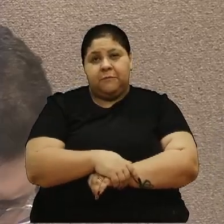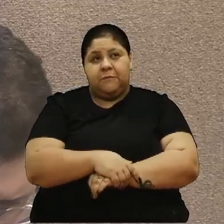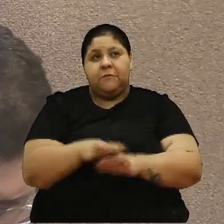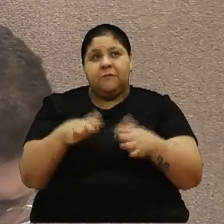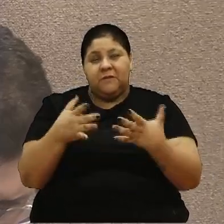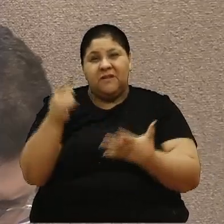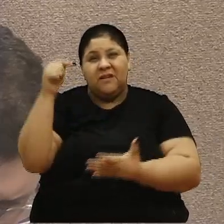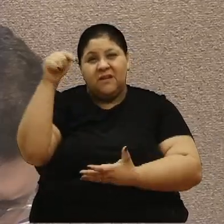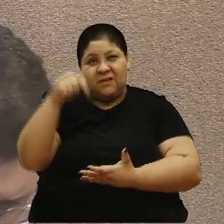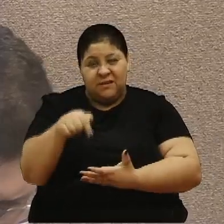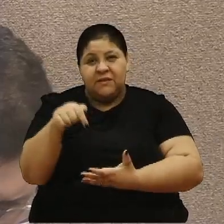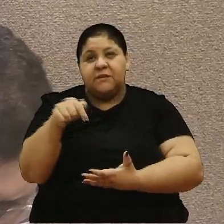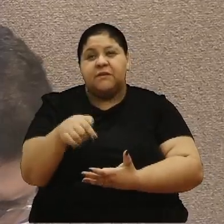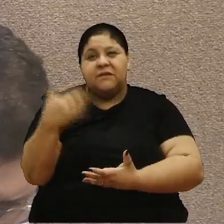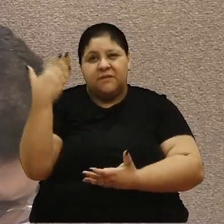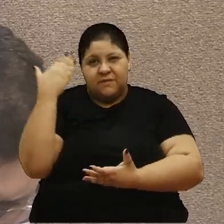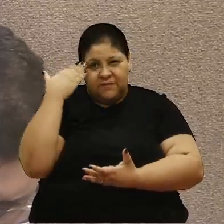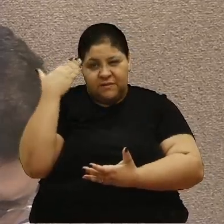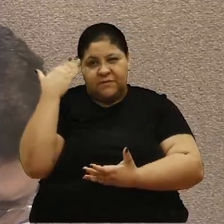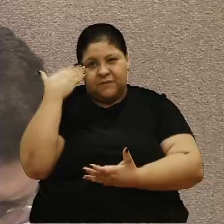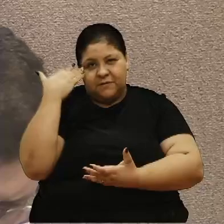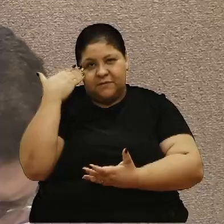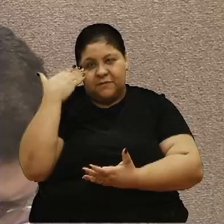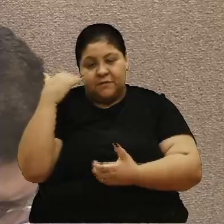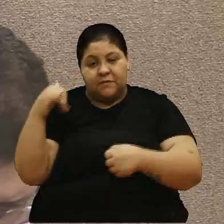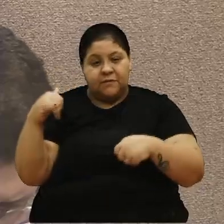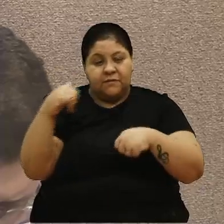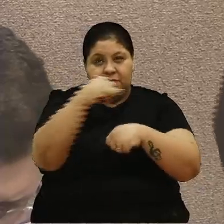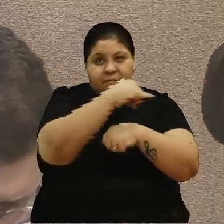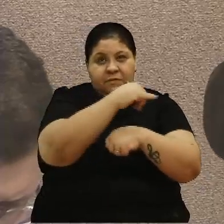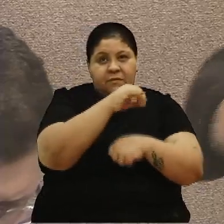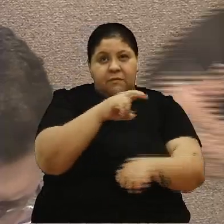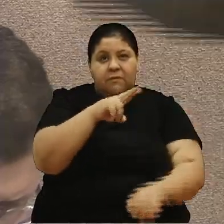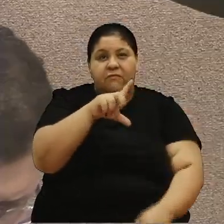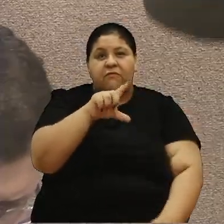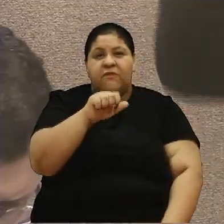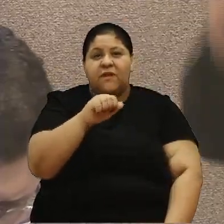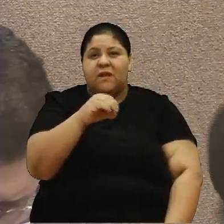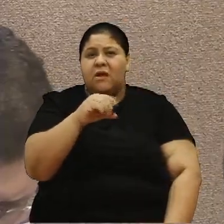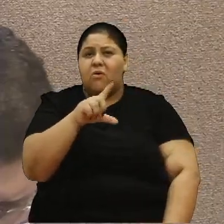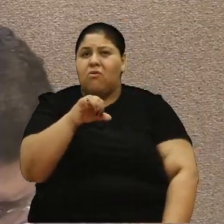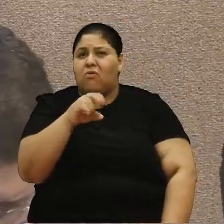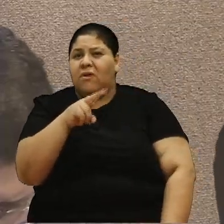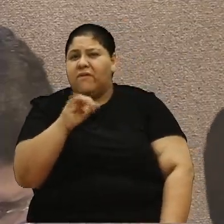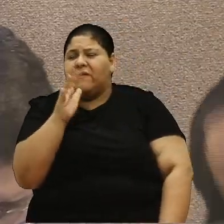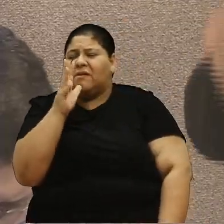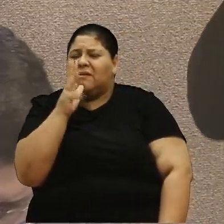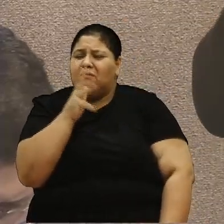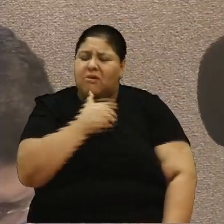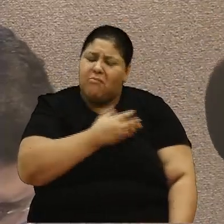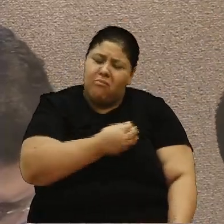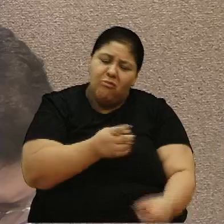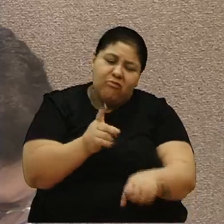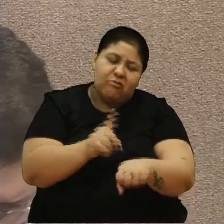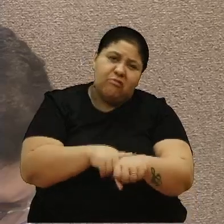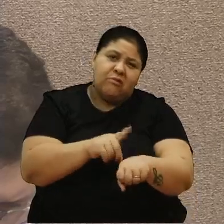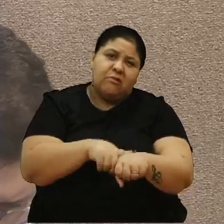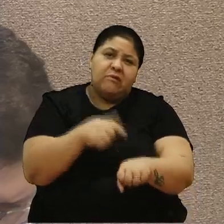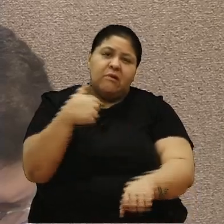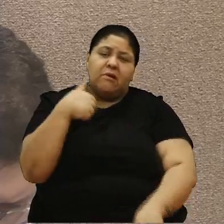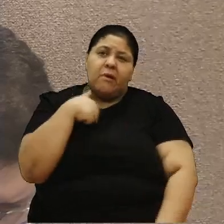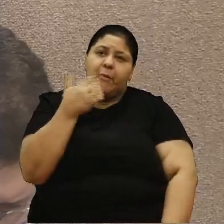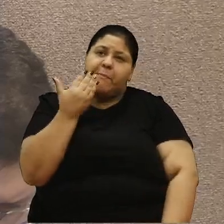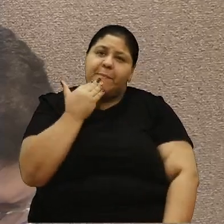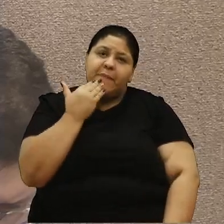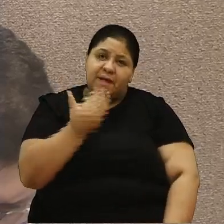aqui, sabendo que esse aeroporto de Vila Oliva vai demorar muito tempo para sair, eu solicito,